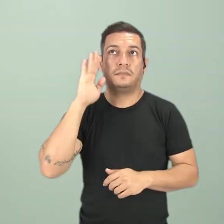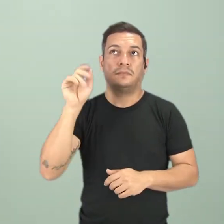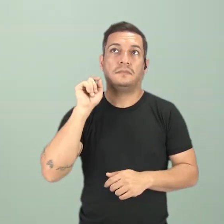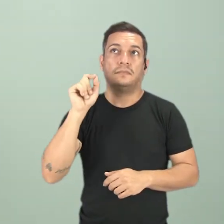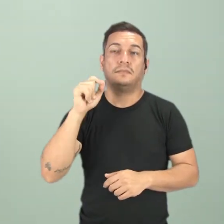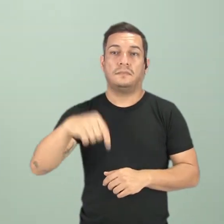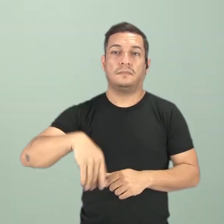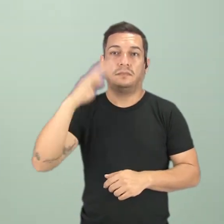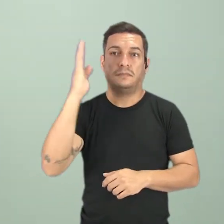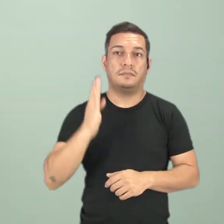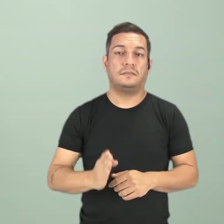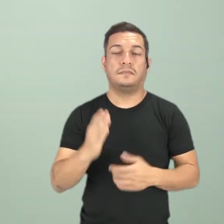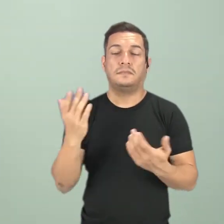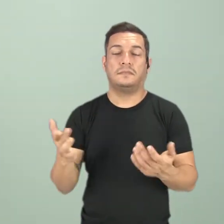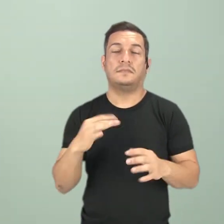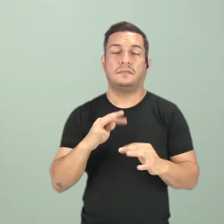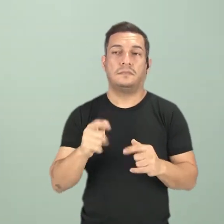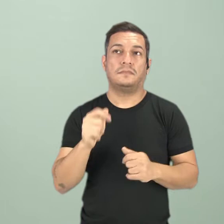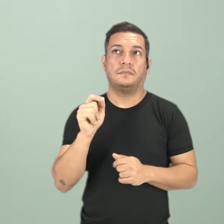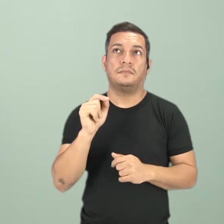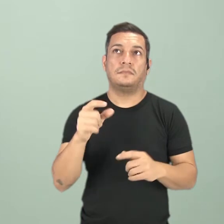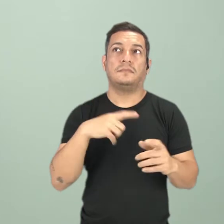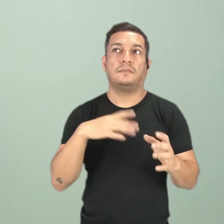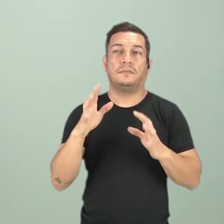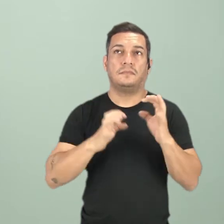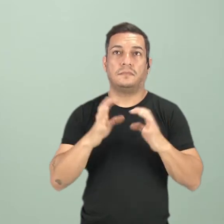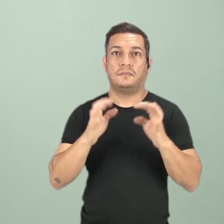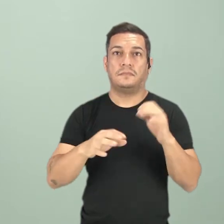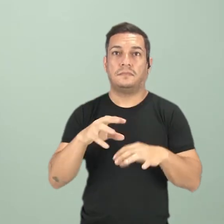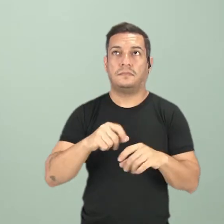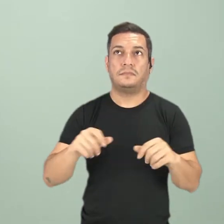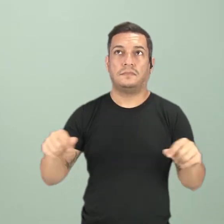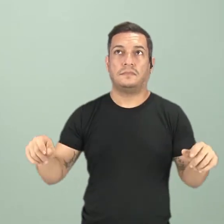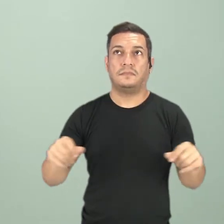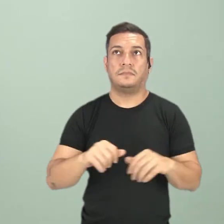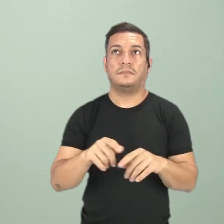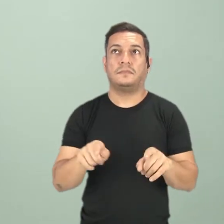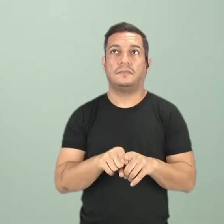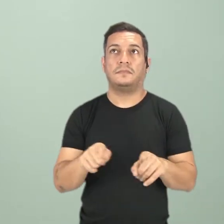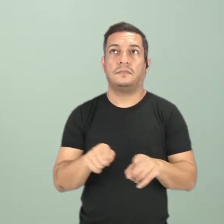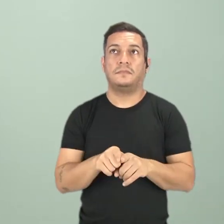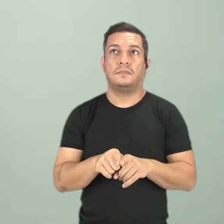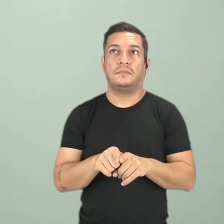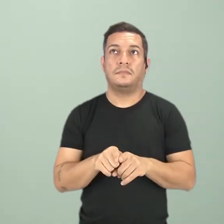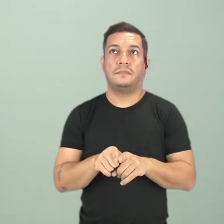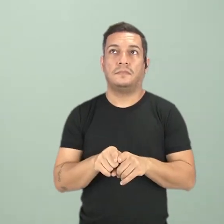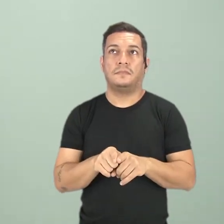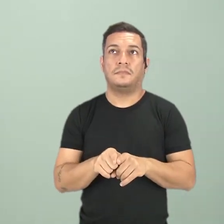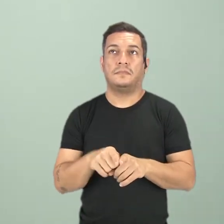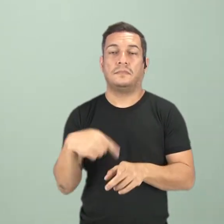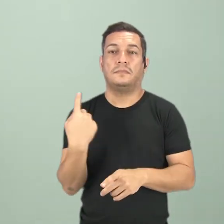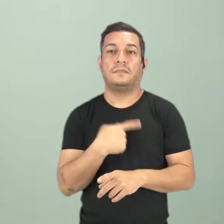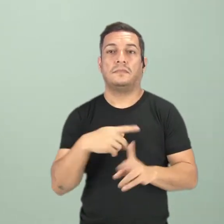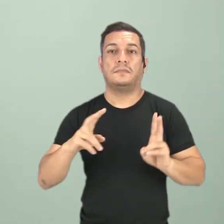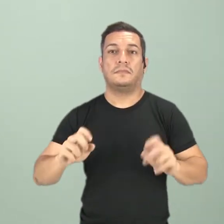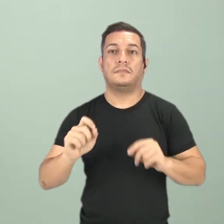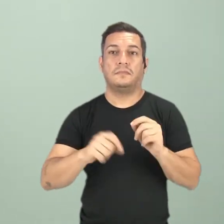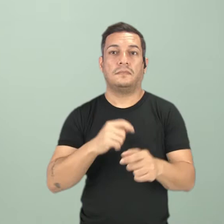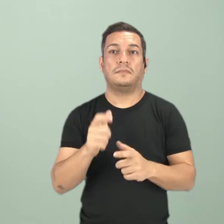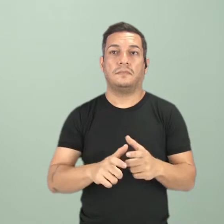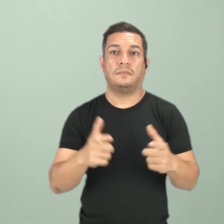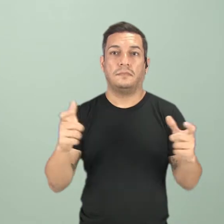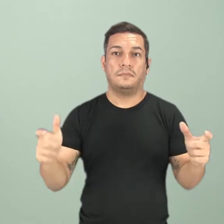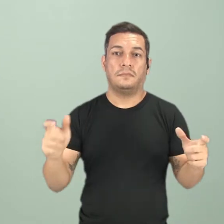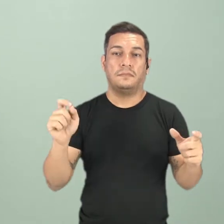principalmente aqui no Brasil. E toda essa parte de conflito das terras, né, envolvendo os povos da floresta, a gente pode observar que a